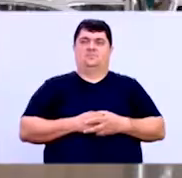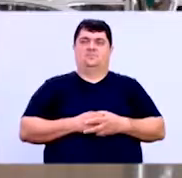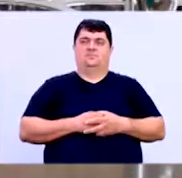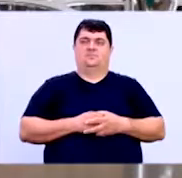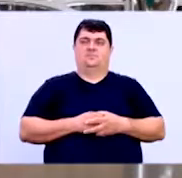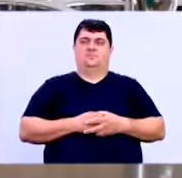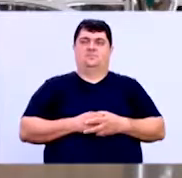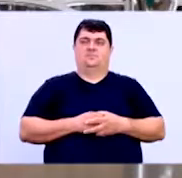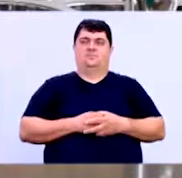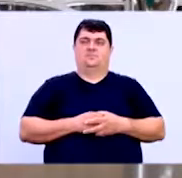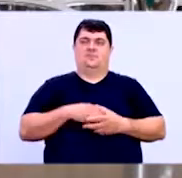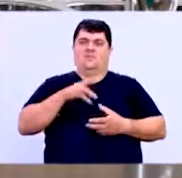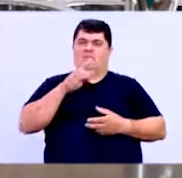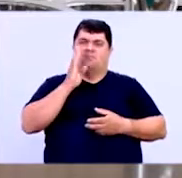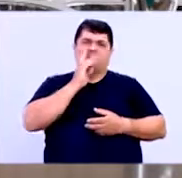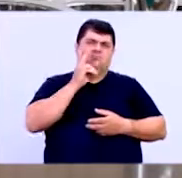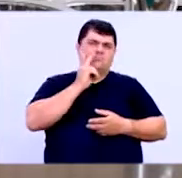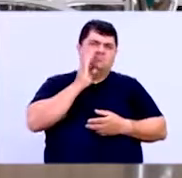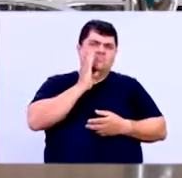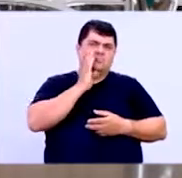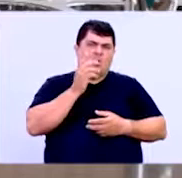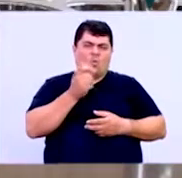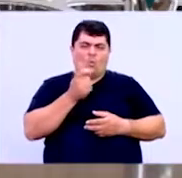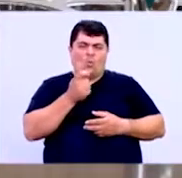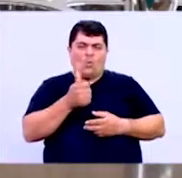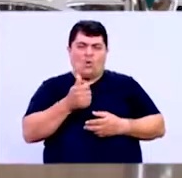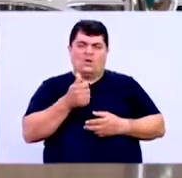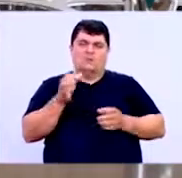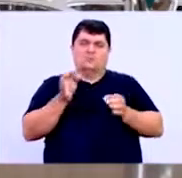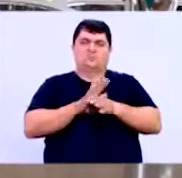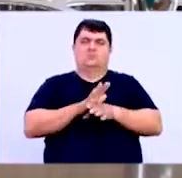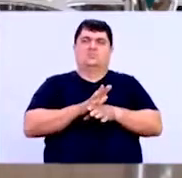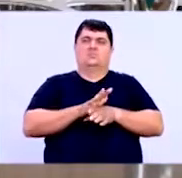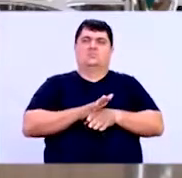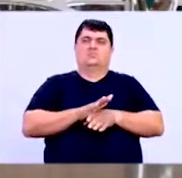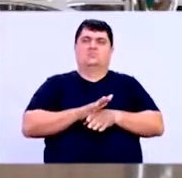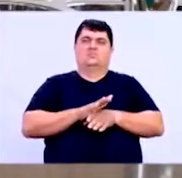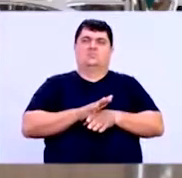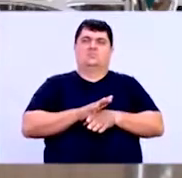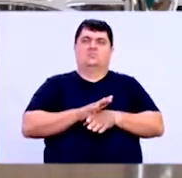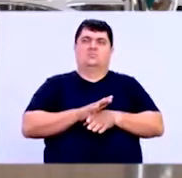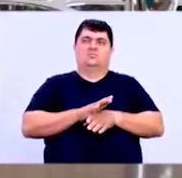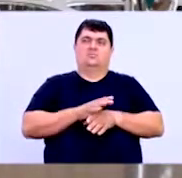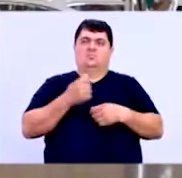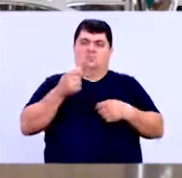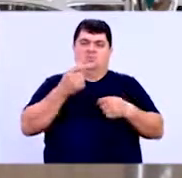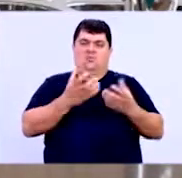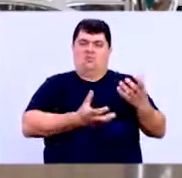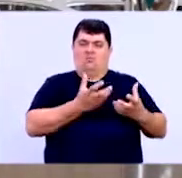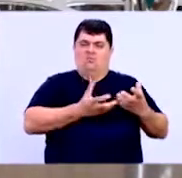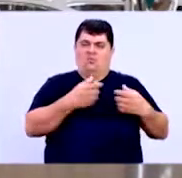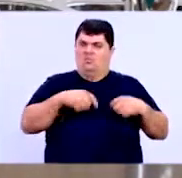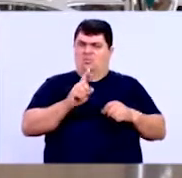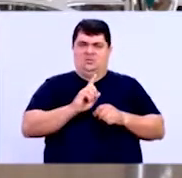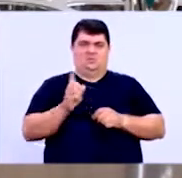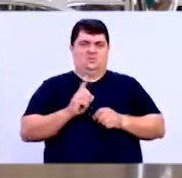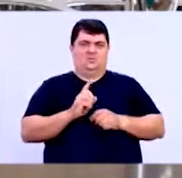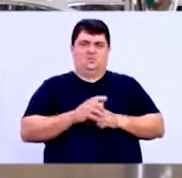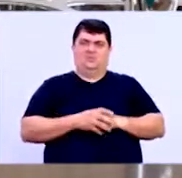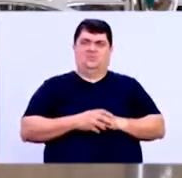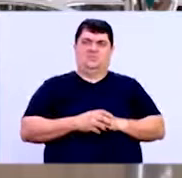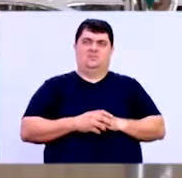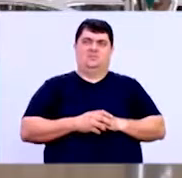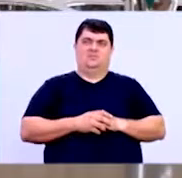Olha, gente, o nosso vatapá tá pronto. Viu como nem precisou ir ao forno? Não precisa, gente, não